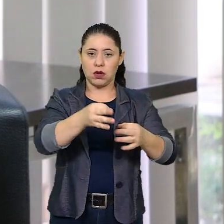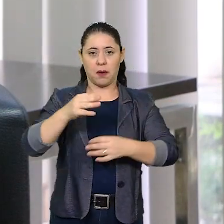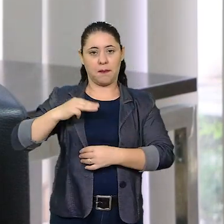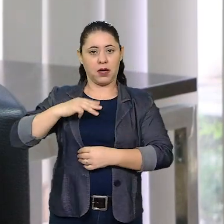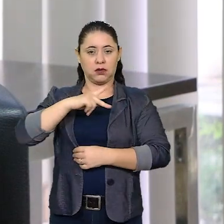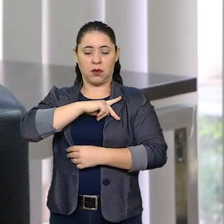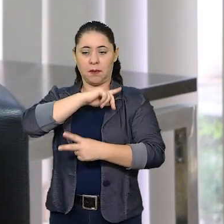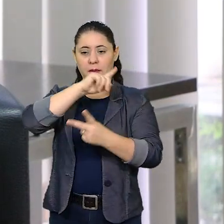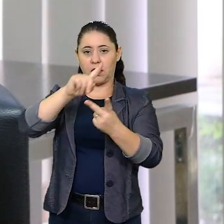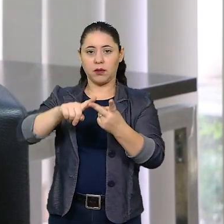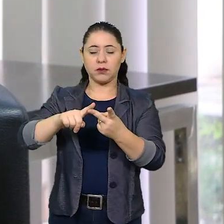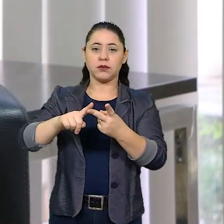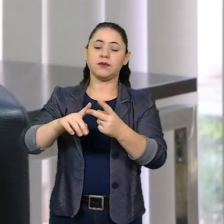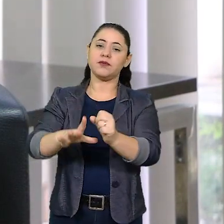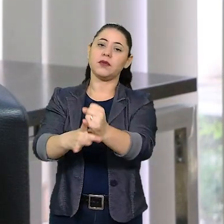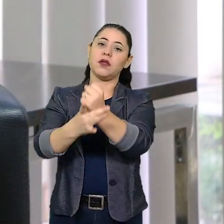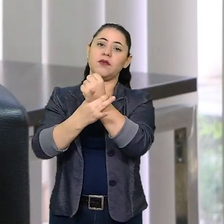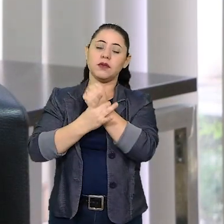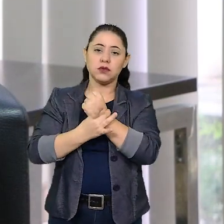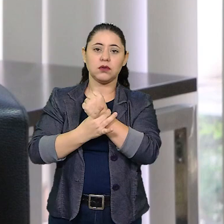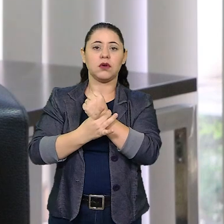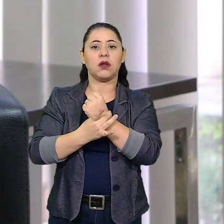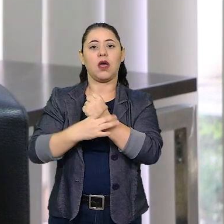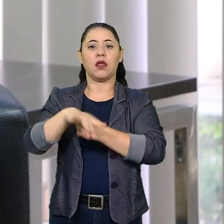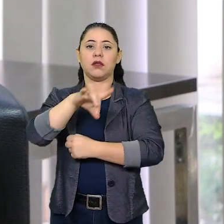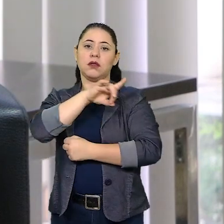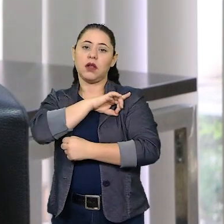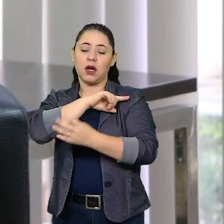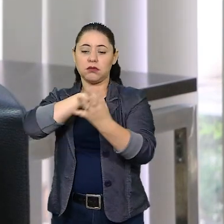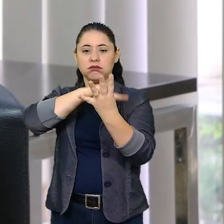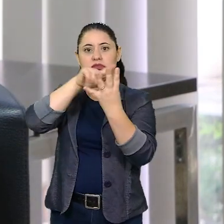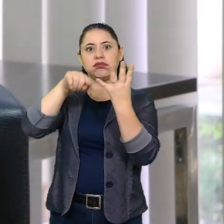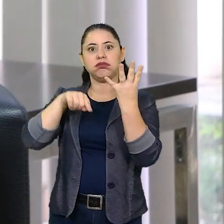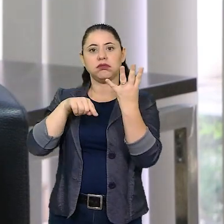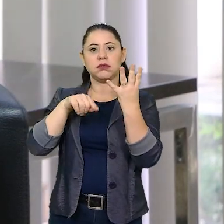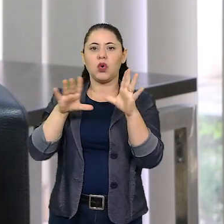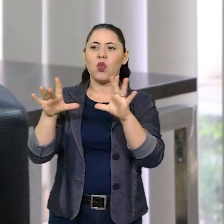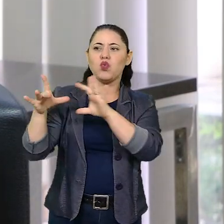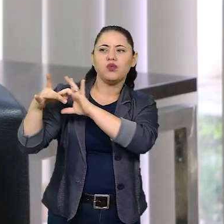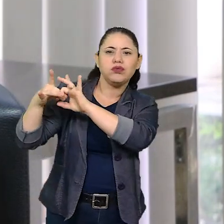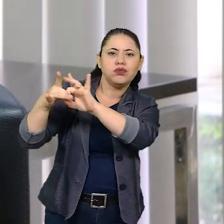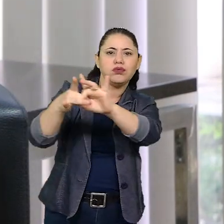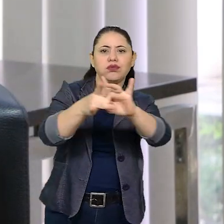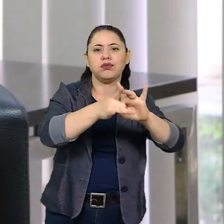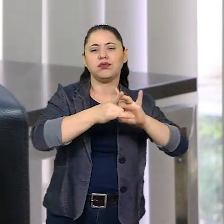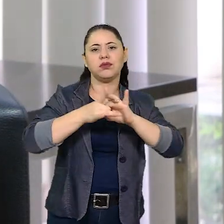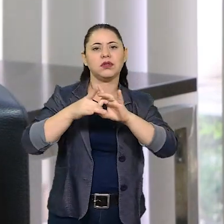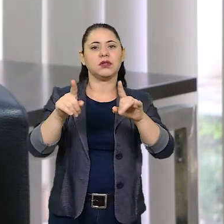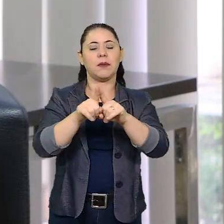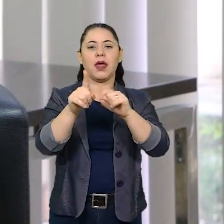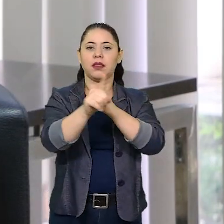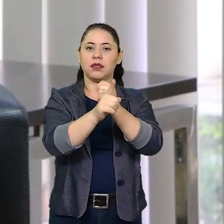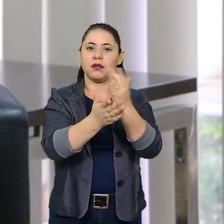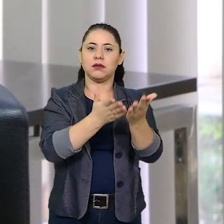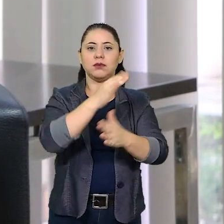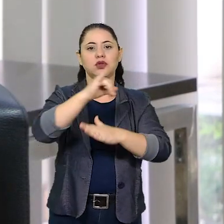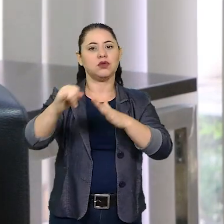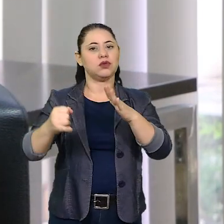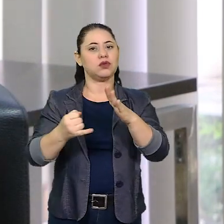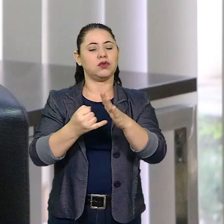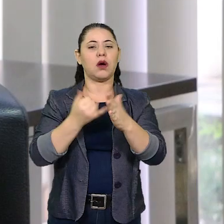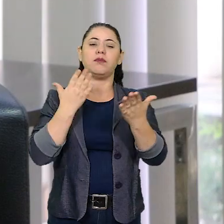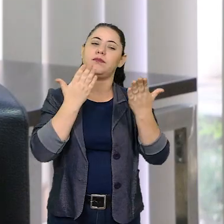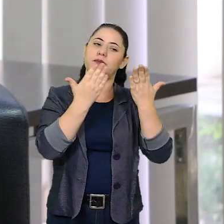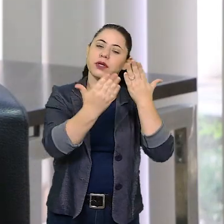Judiciário, Ministério Público, Defensoria, a delegacia, os órgãos de atendimento